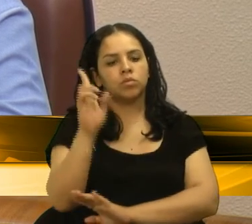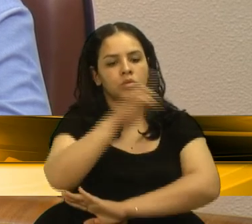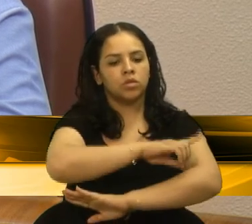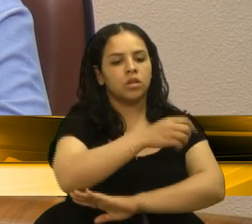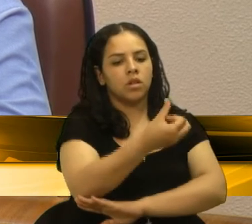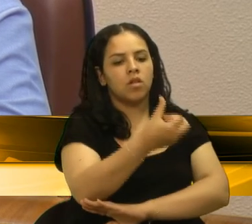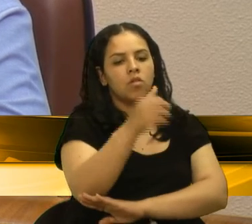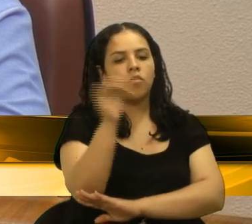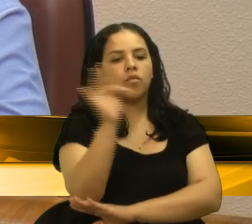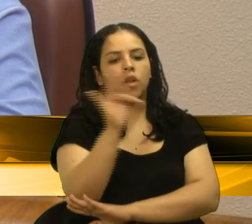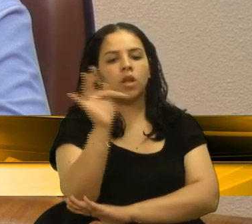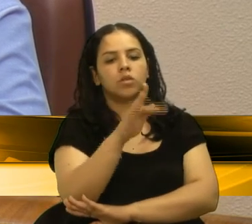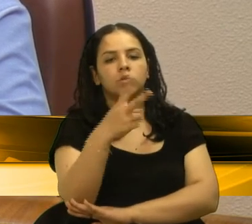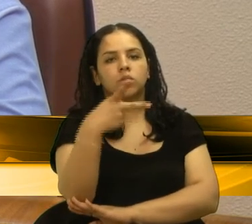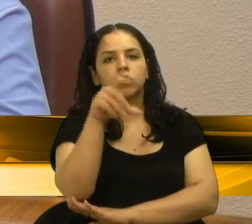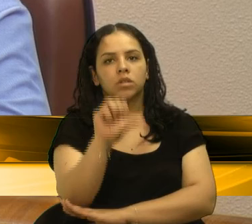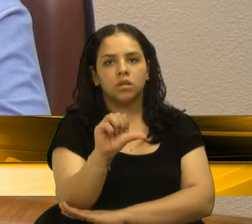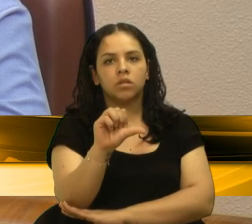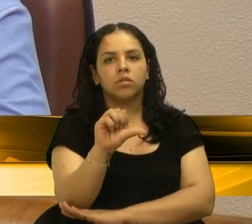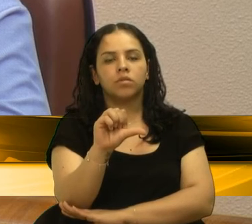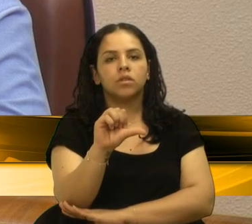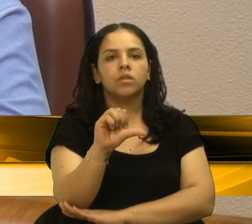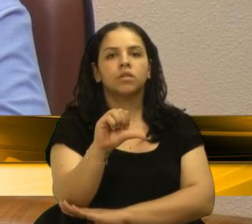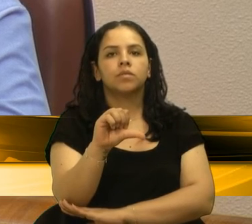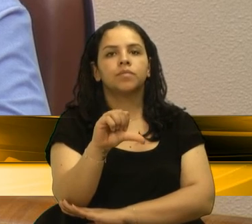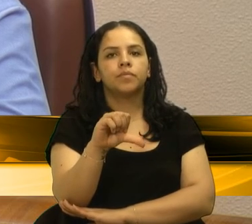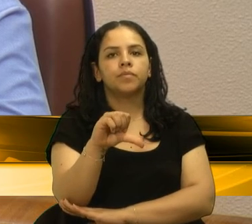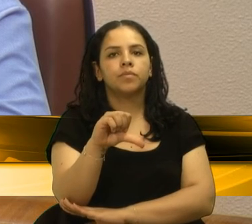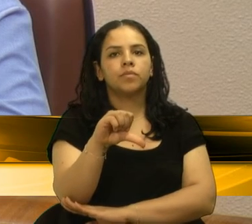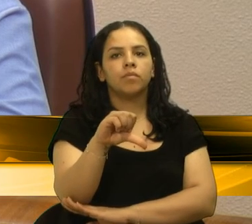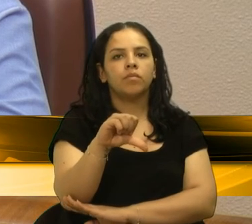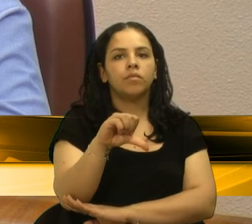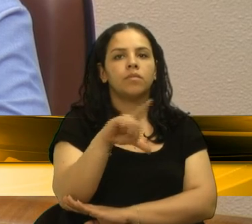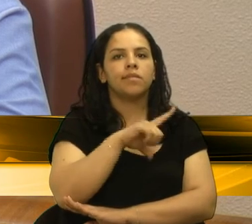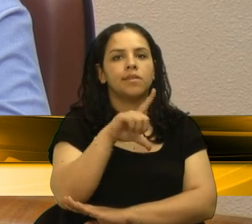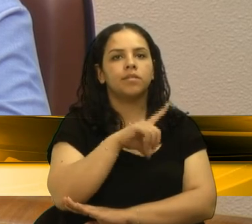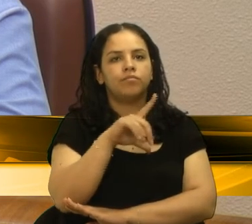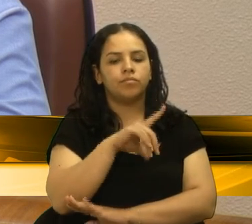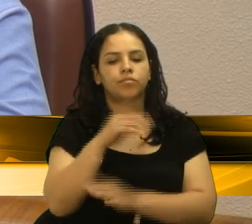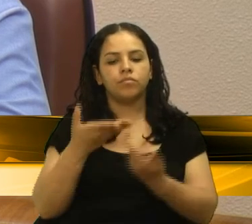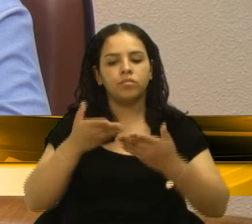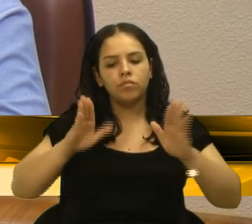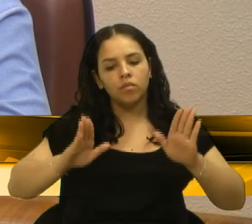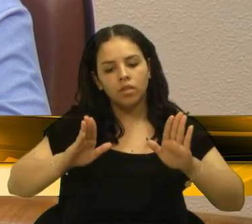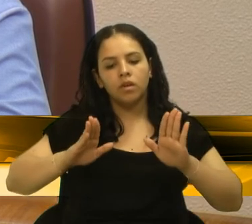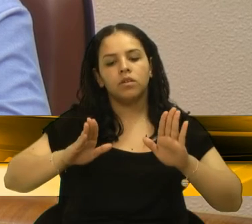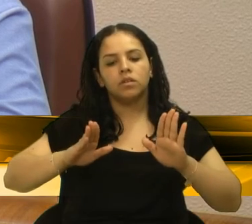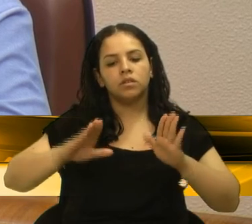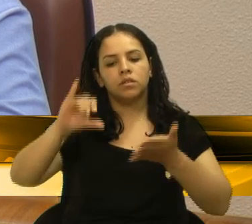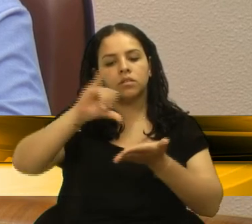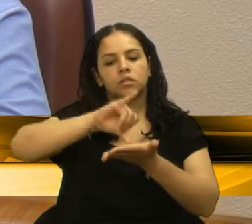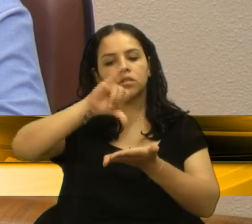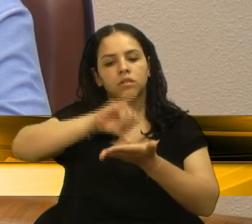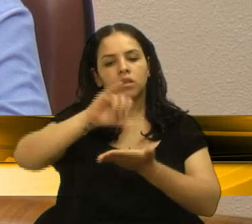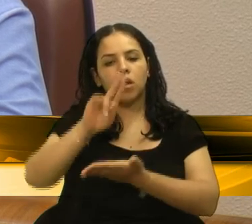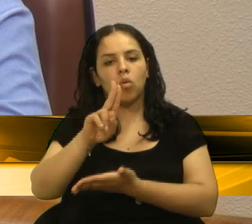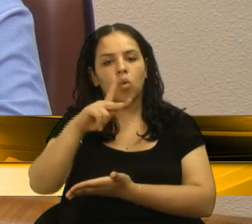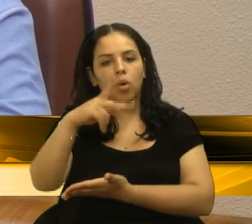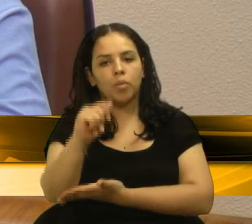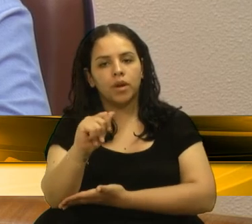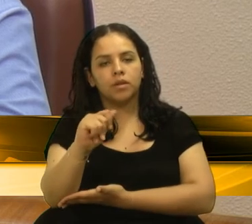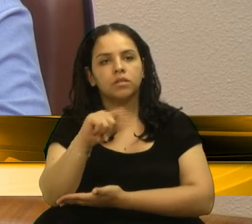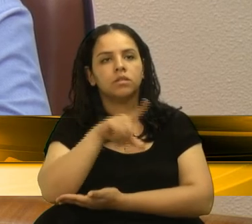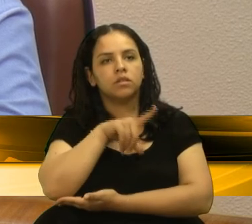fevereiro de 2019. Fornecendo um estudo de viabilidade financeira para a abertura da UPA Central 24 horas, contendo